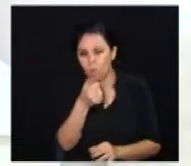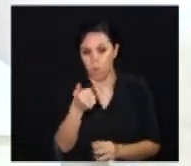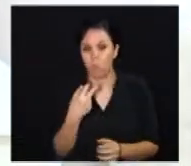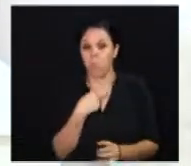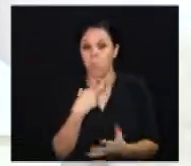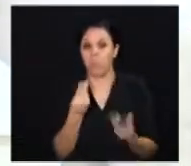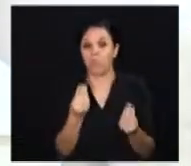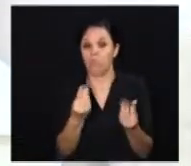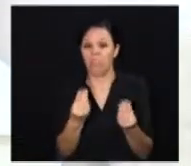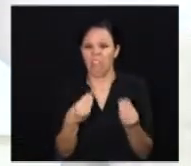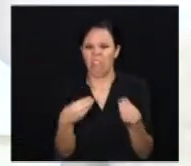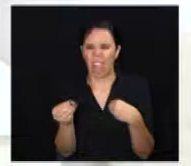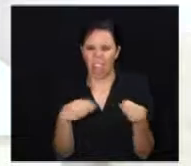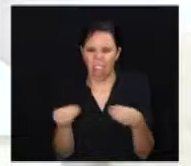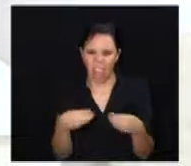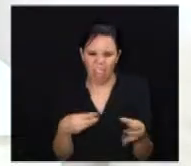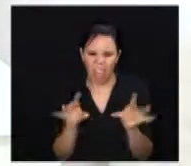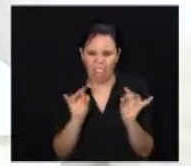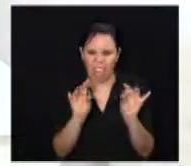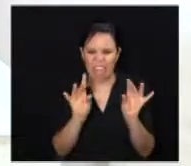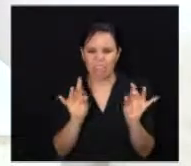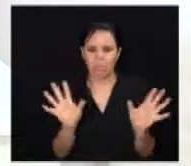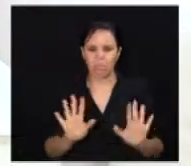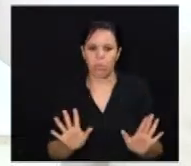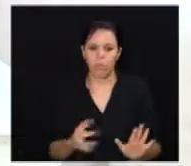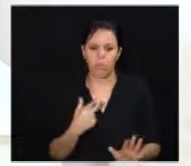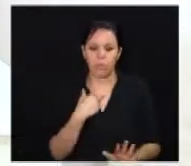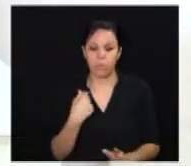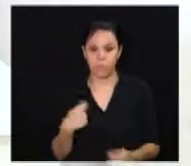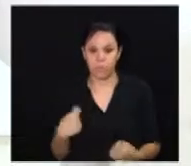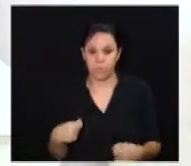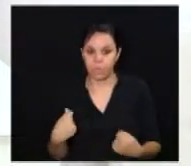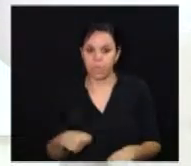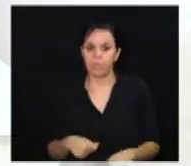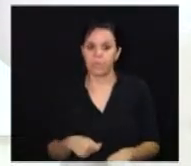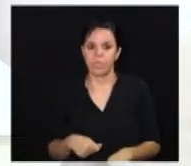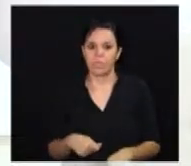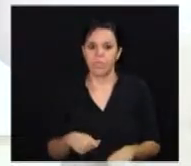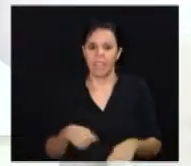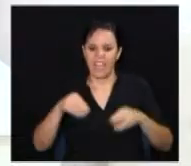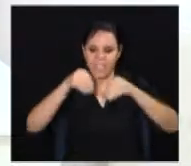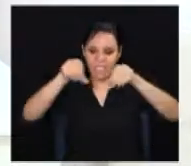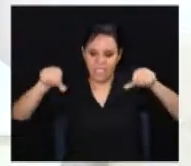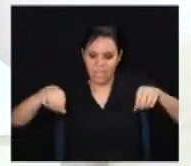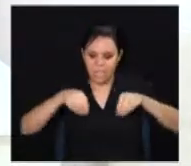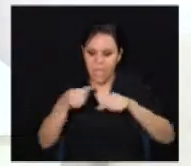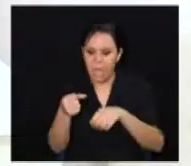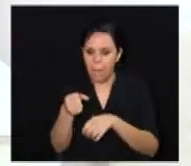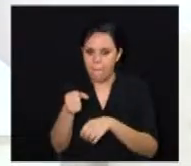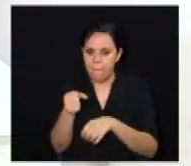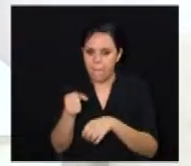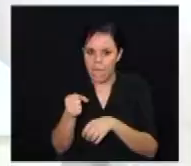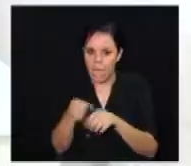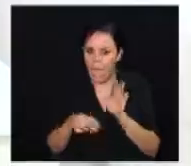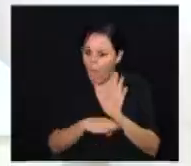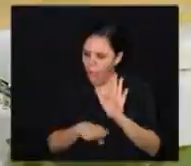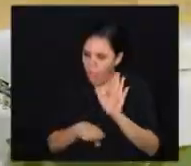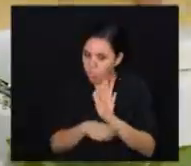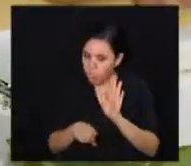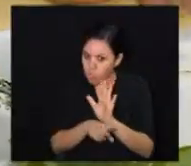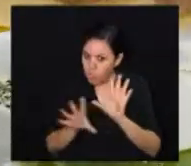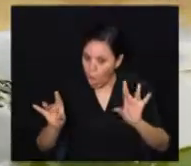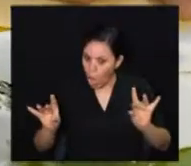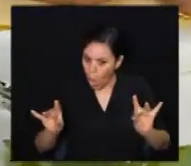fica muito mole, muito melada e ela não cola. A farinha que está na superfície da massa ajuda o processo de